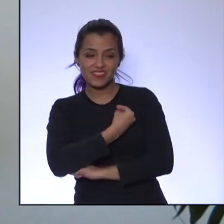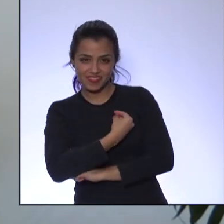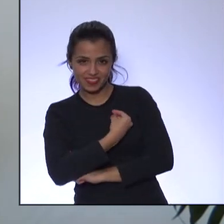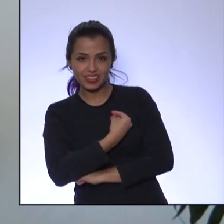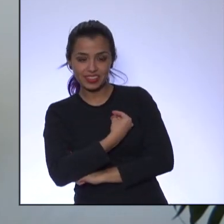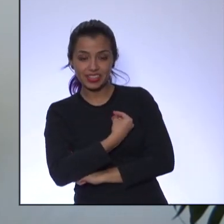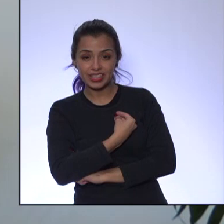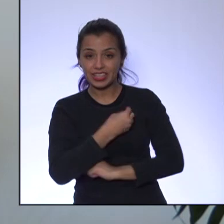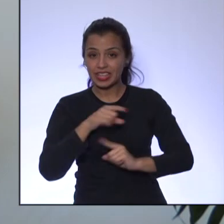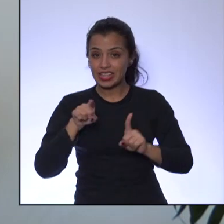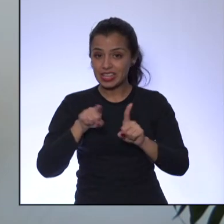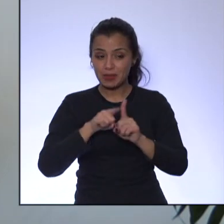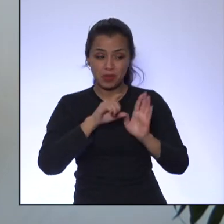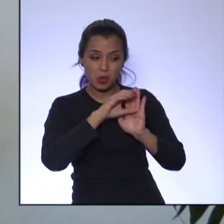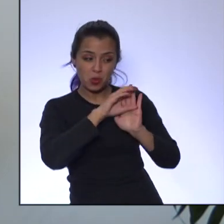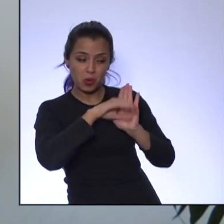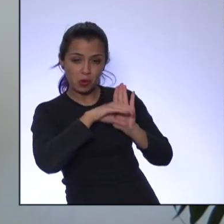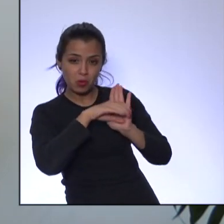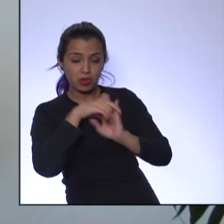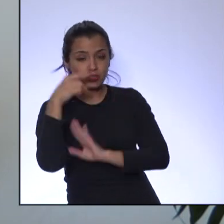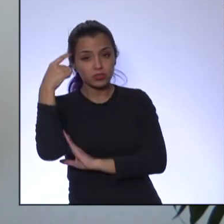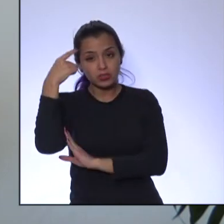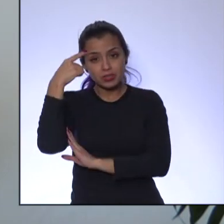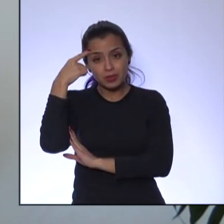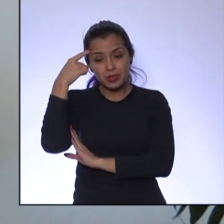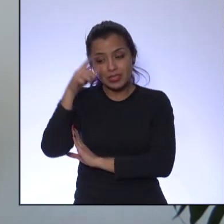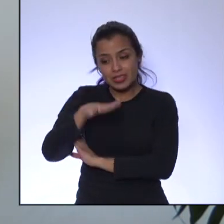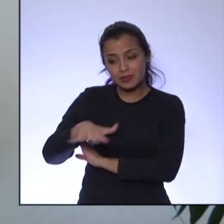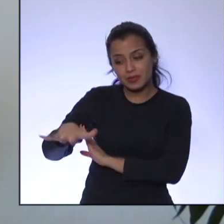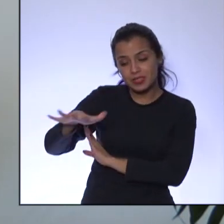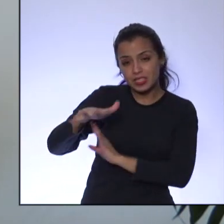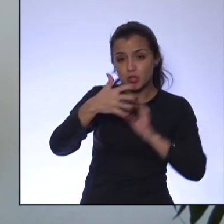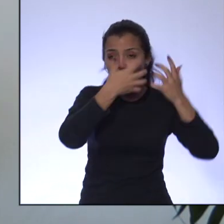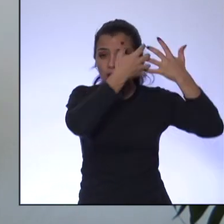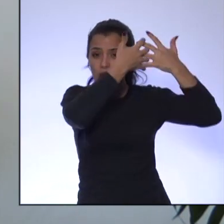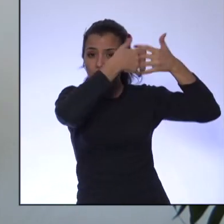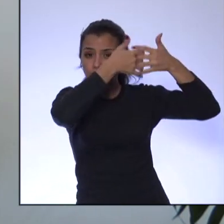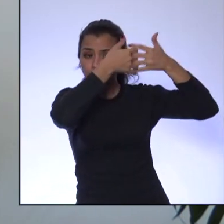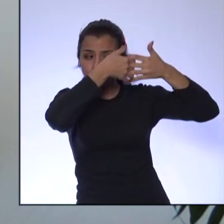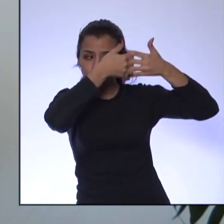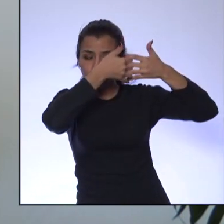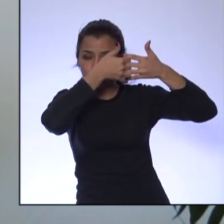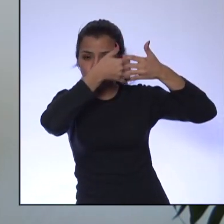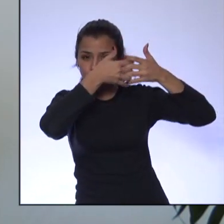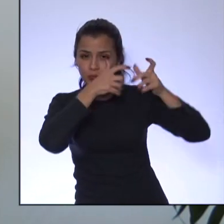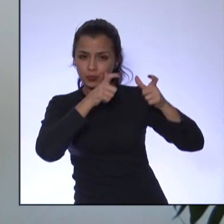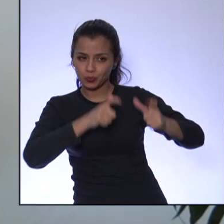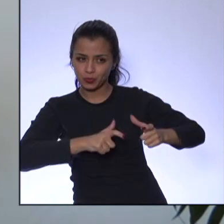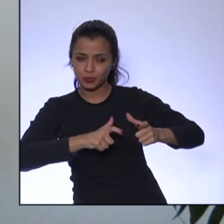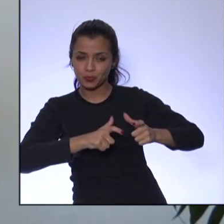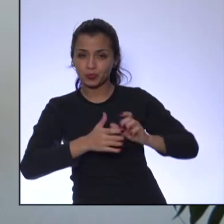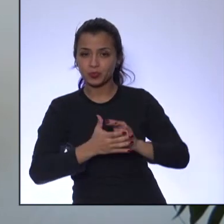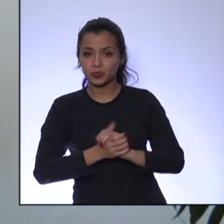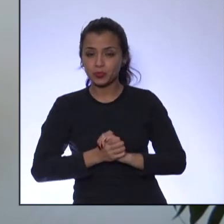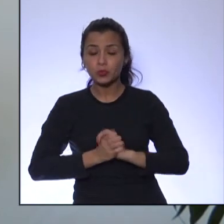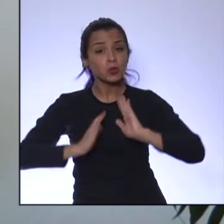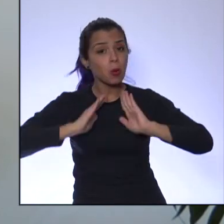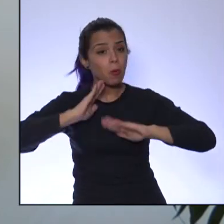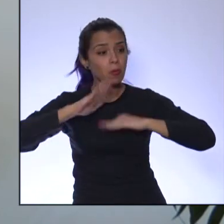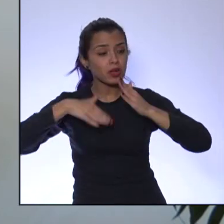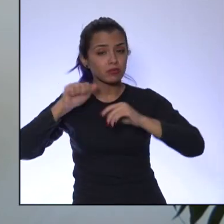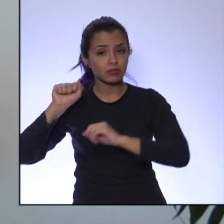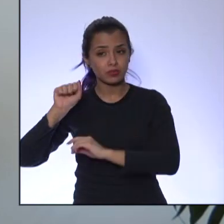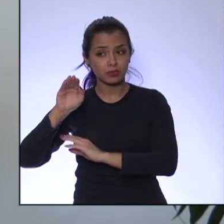aplicando o conceito de pensamento espacial e o raciocínio geográfico. O processo de